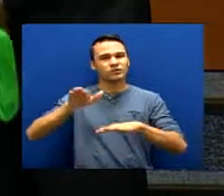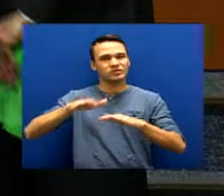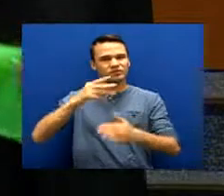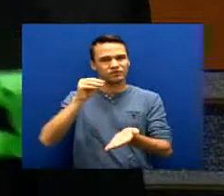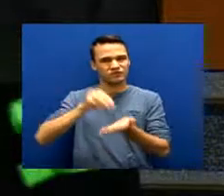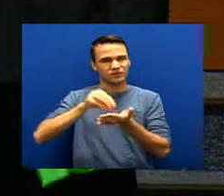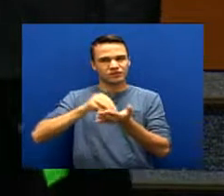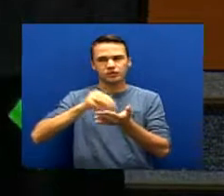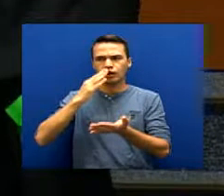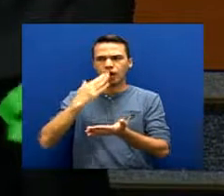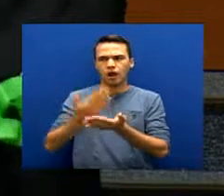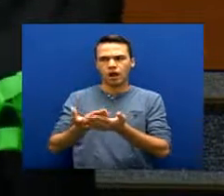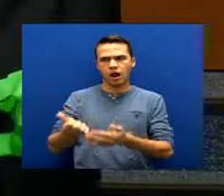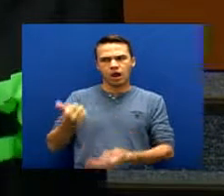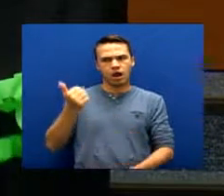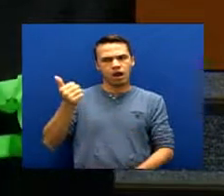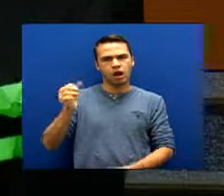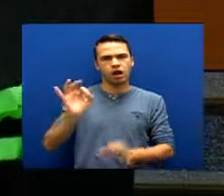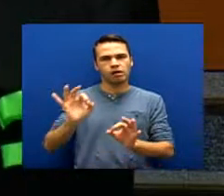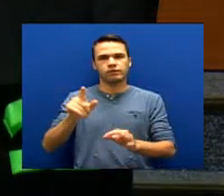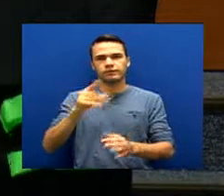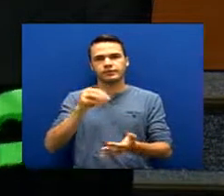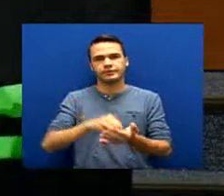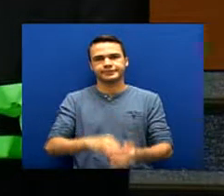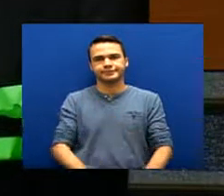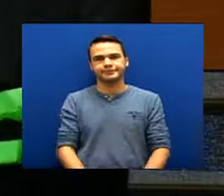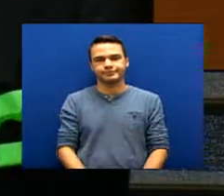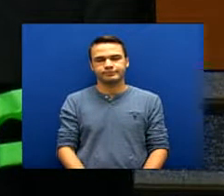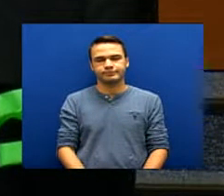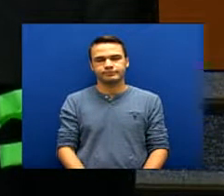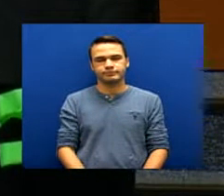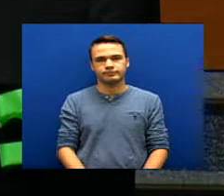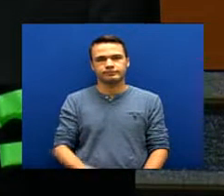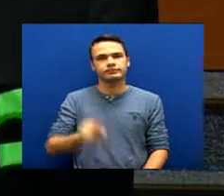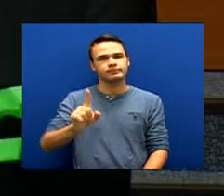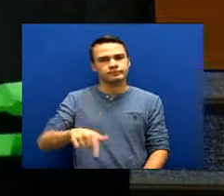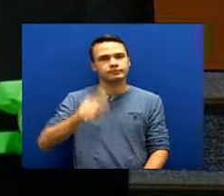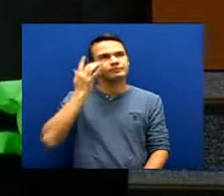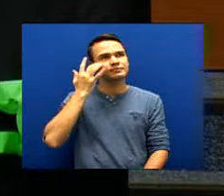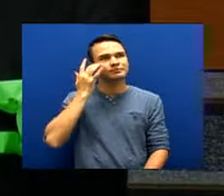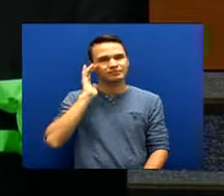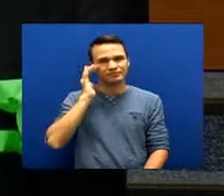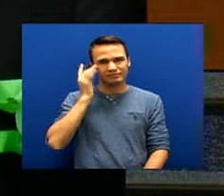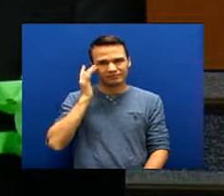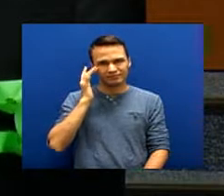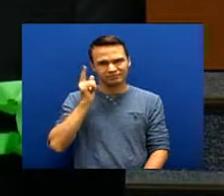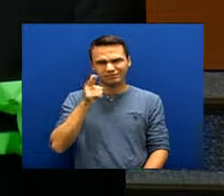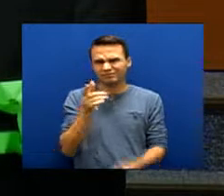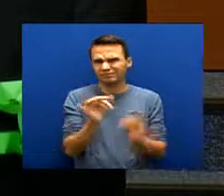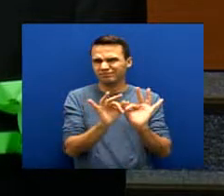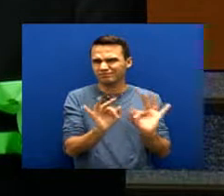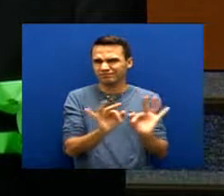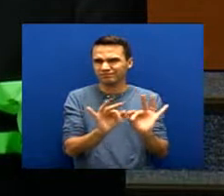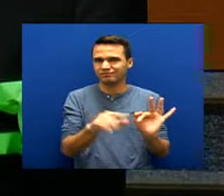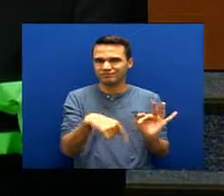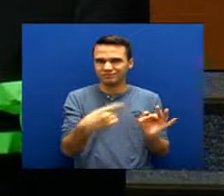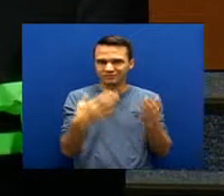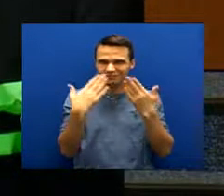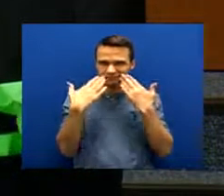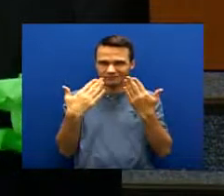gestões, inclusive agora que as entidades estão penando, inclusive por falta de recursos,